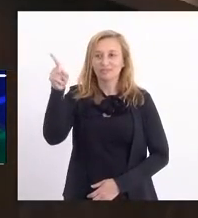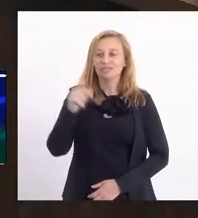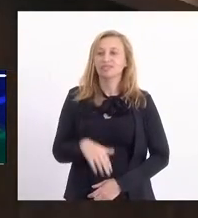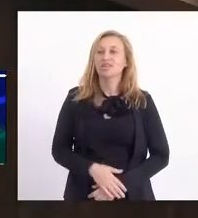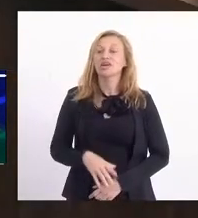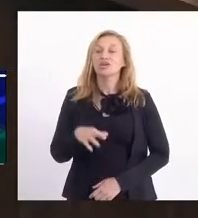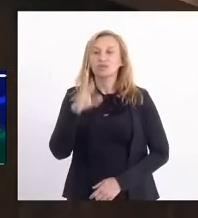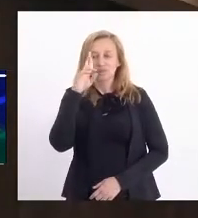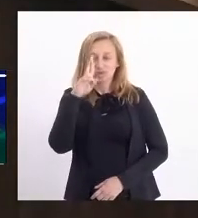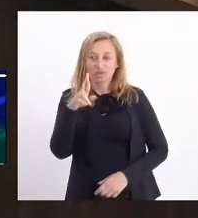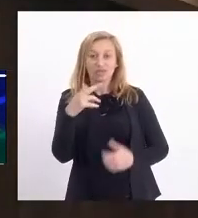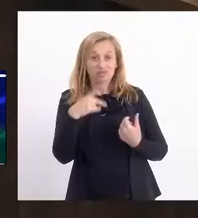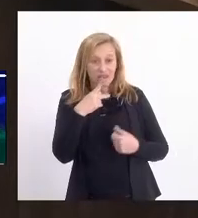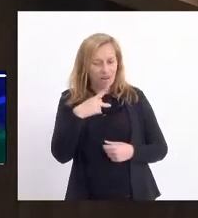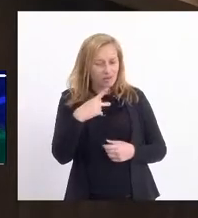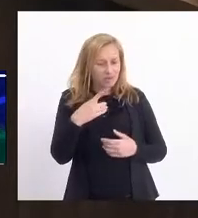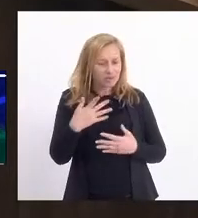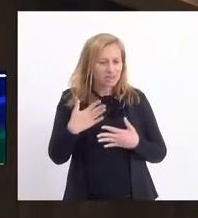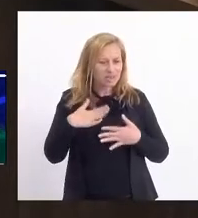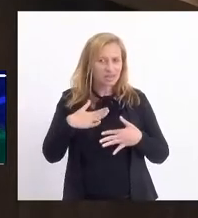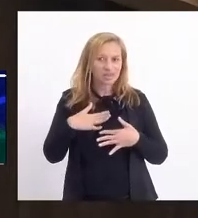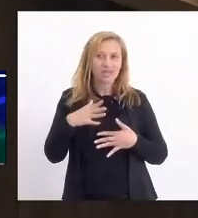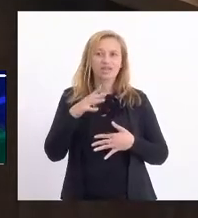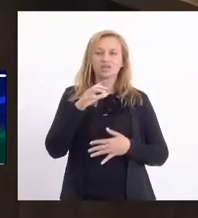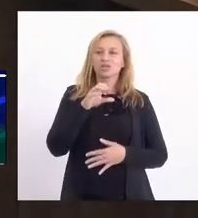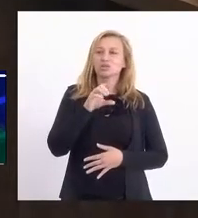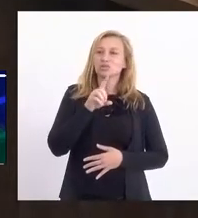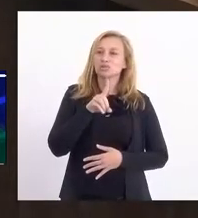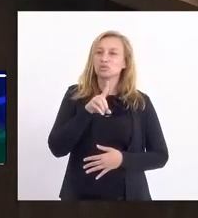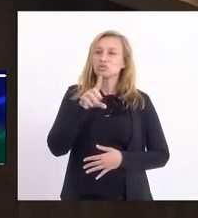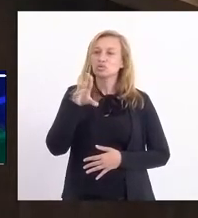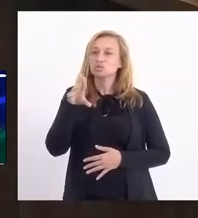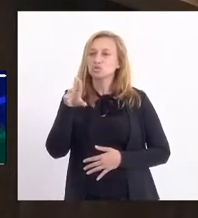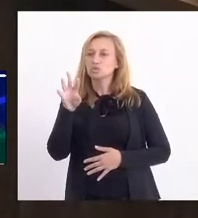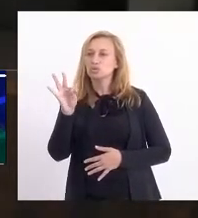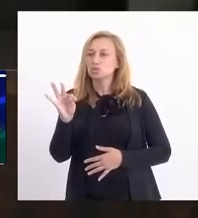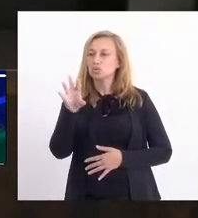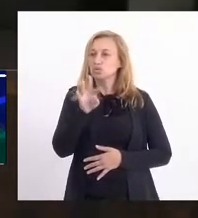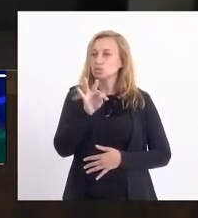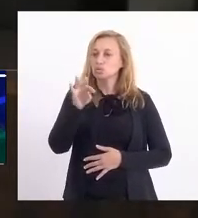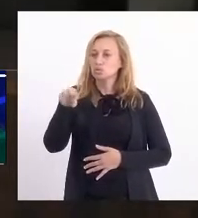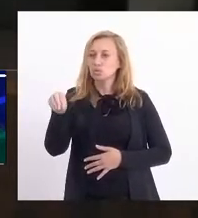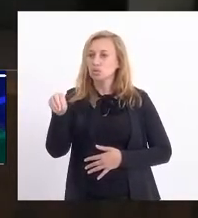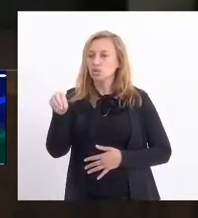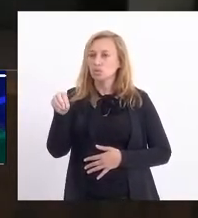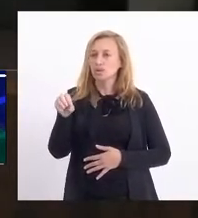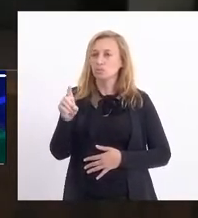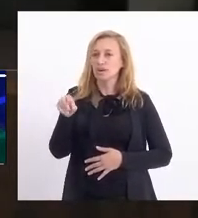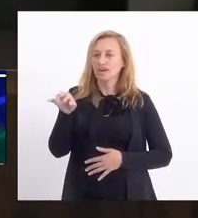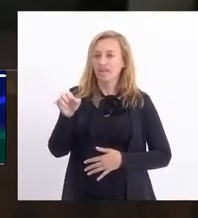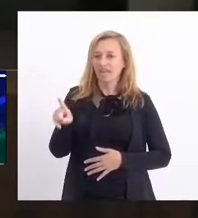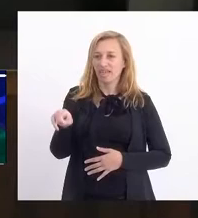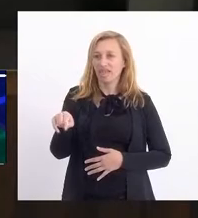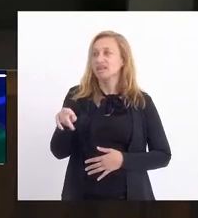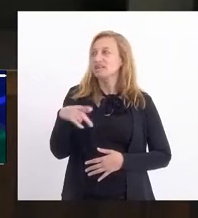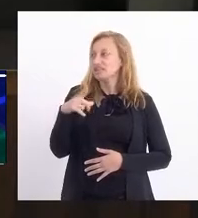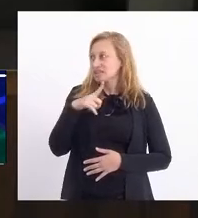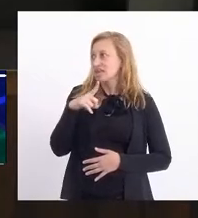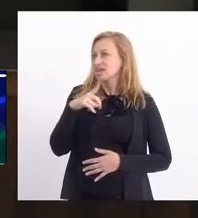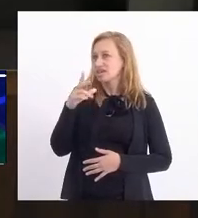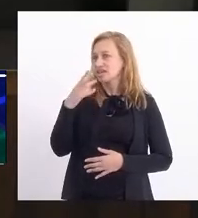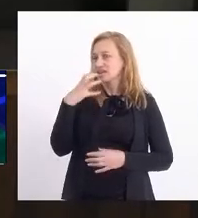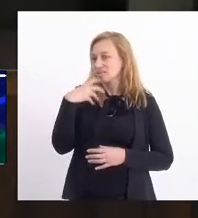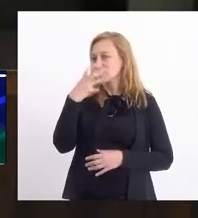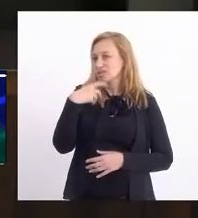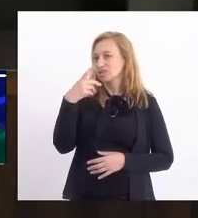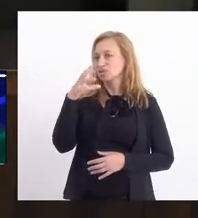que saudá-lo. Fala assim para ele. A Totô. A Totô, Bahia. Pelo menos tem uma música assim, né? A Totô,